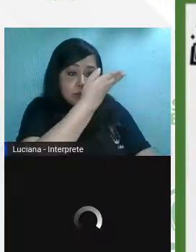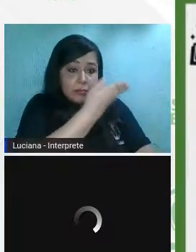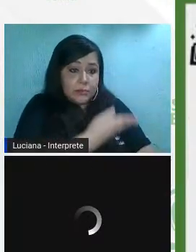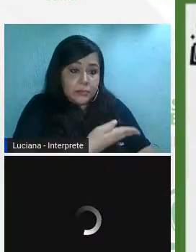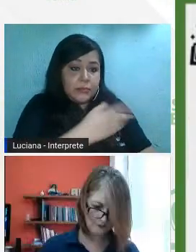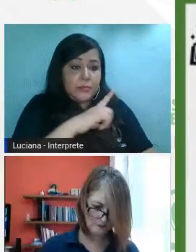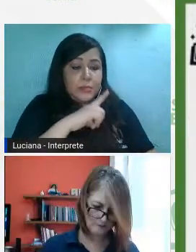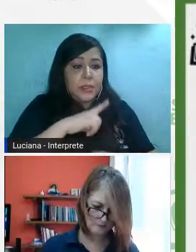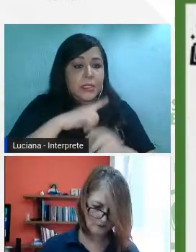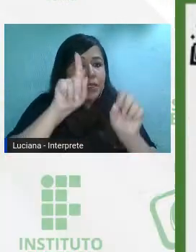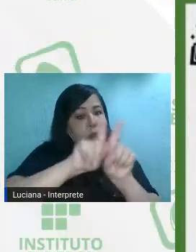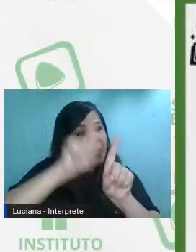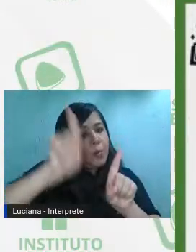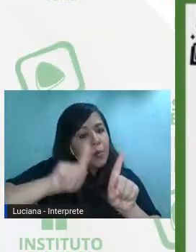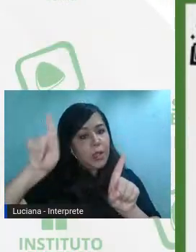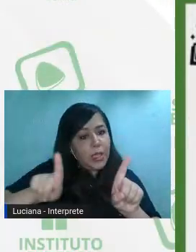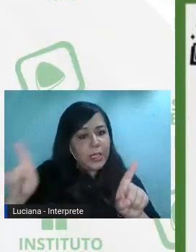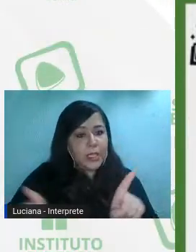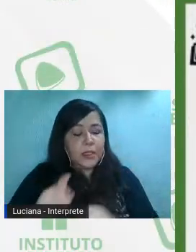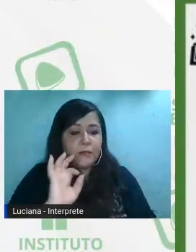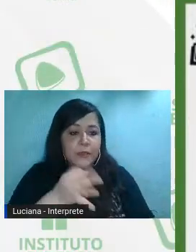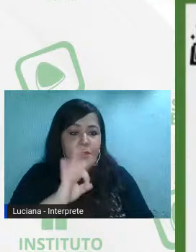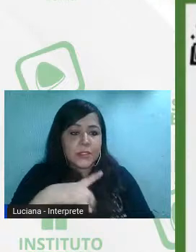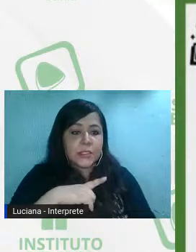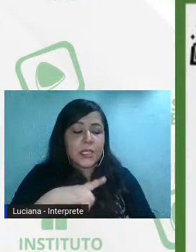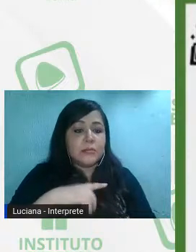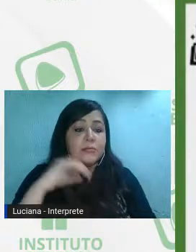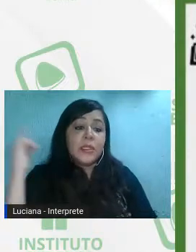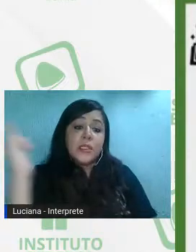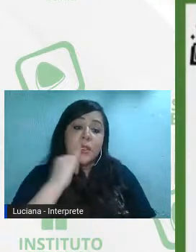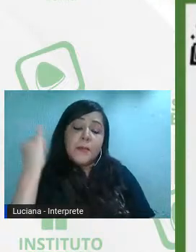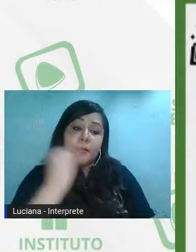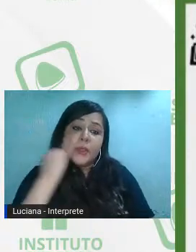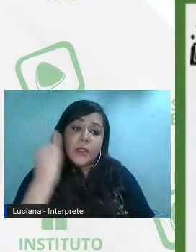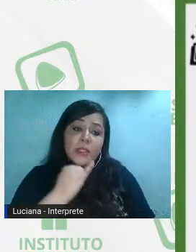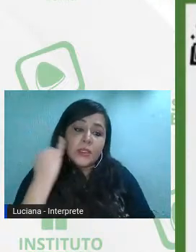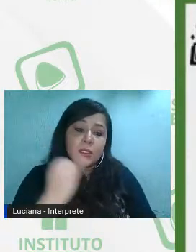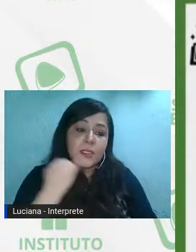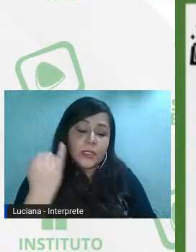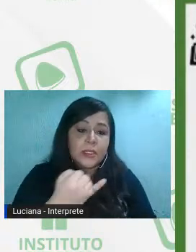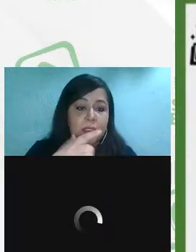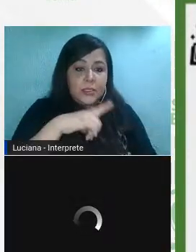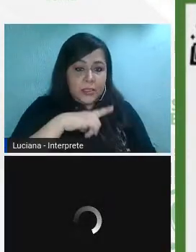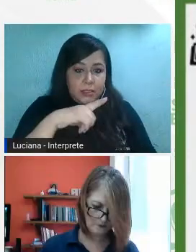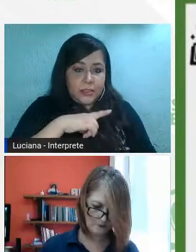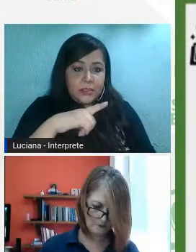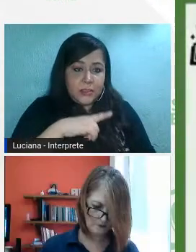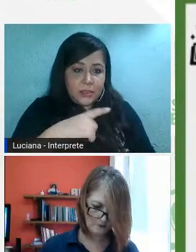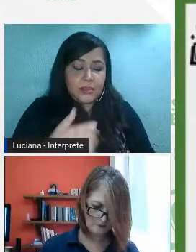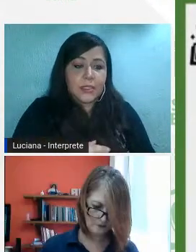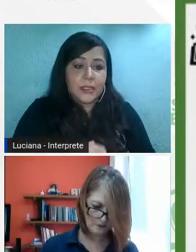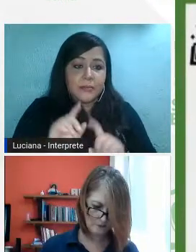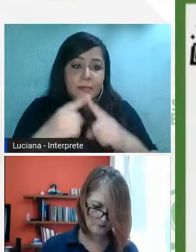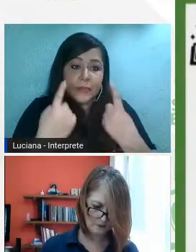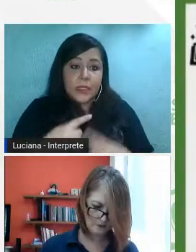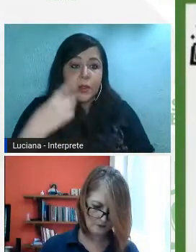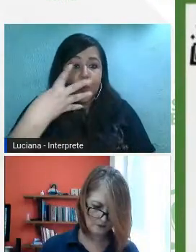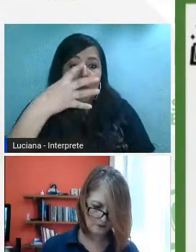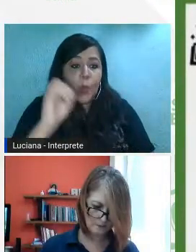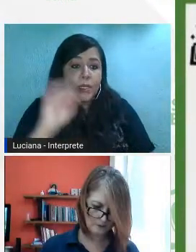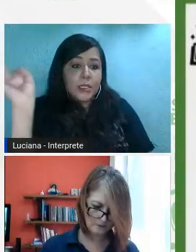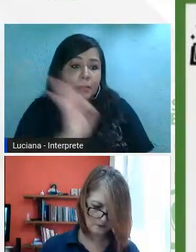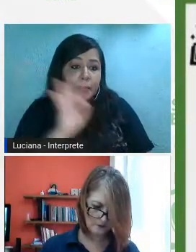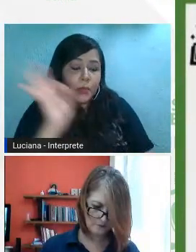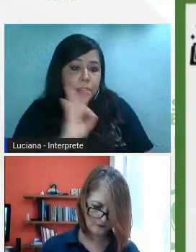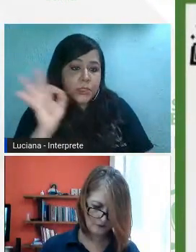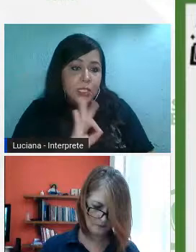gente coloca em níveis de importância para a gente dentro desse processo, né? A gente colocou que 40% de importância a